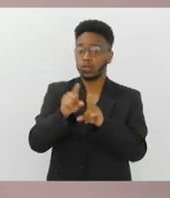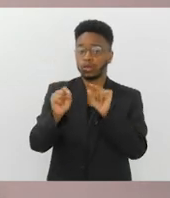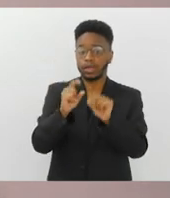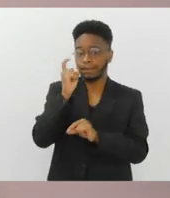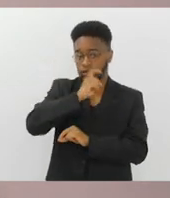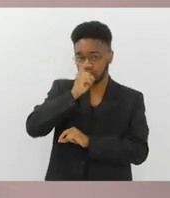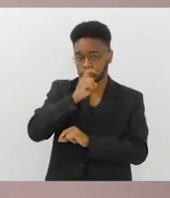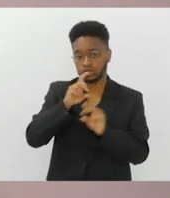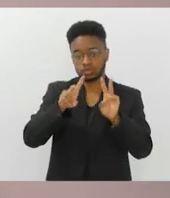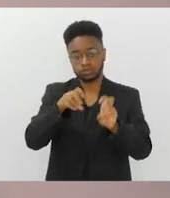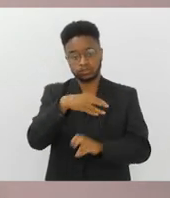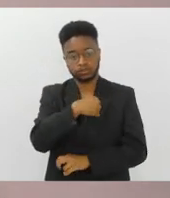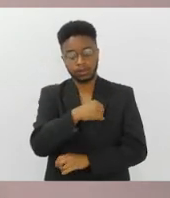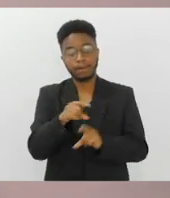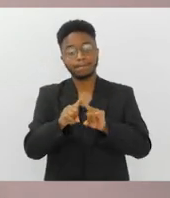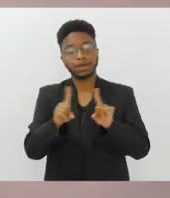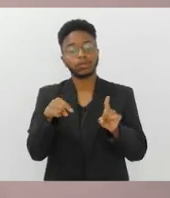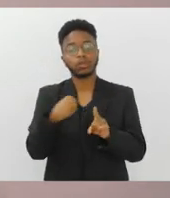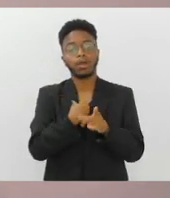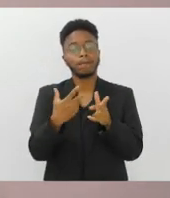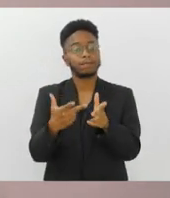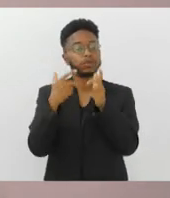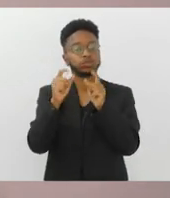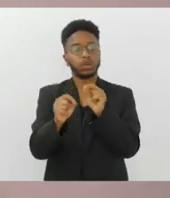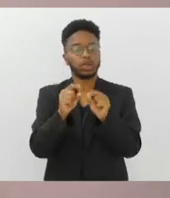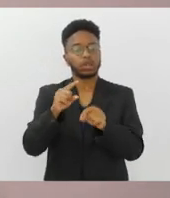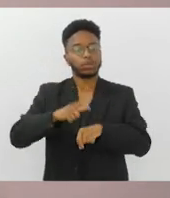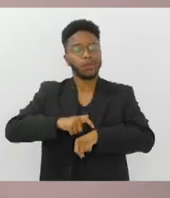E percebemos, com a realização dessa atividade,